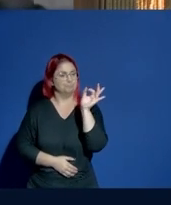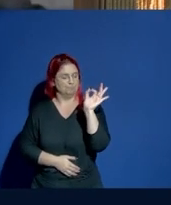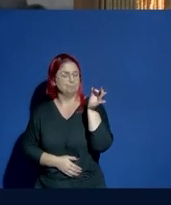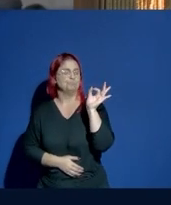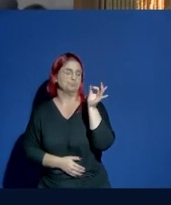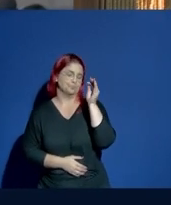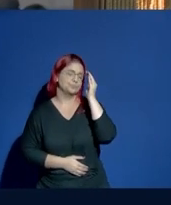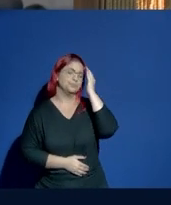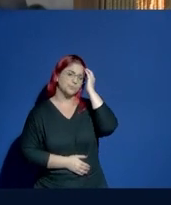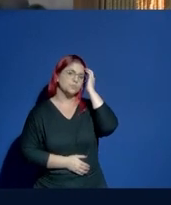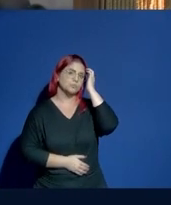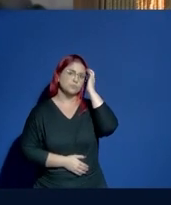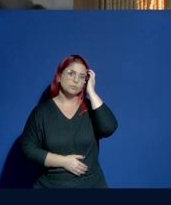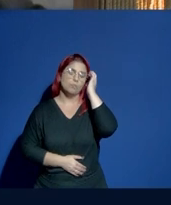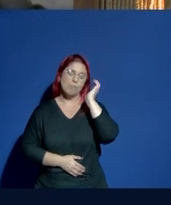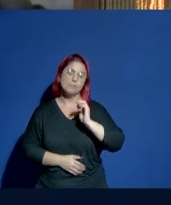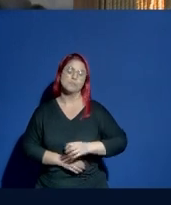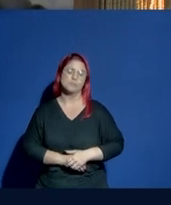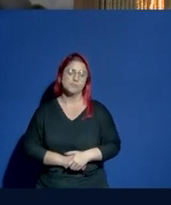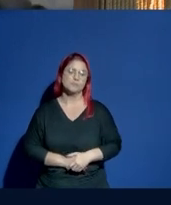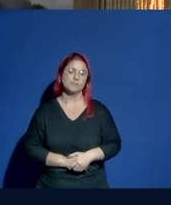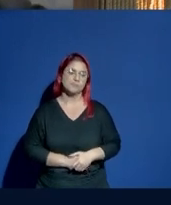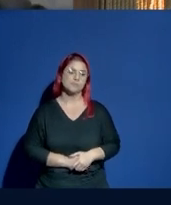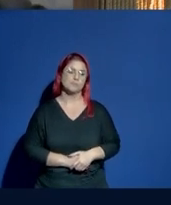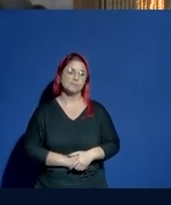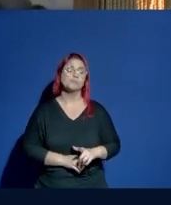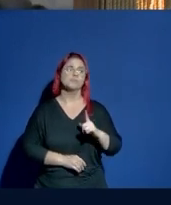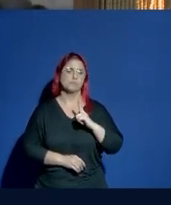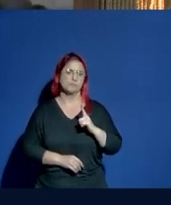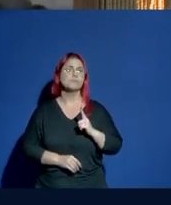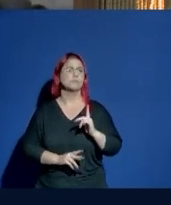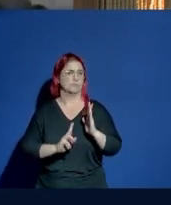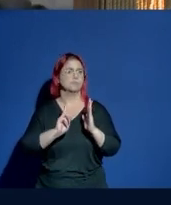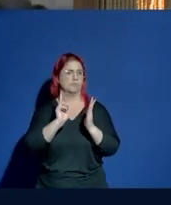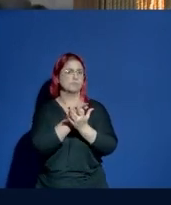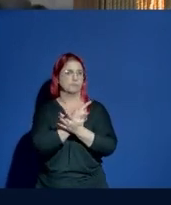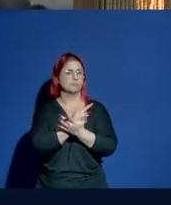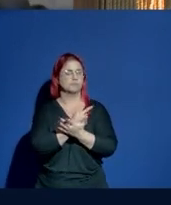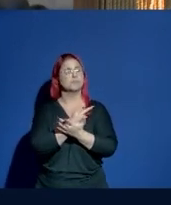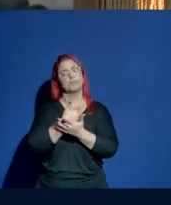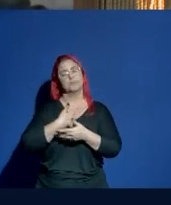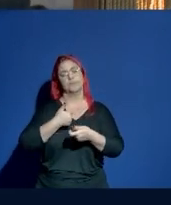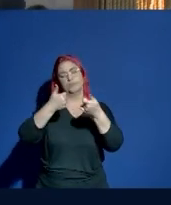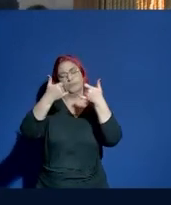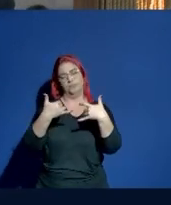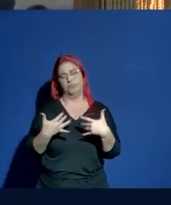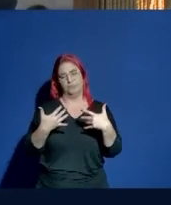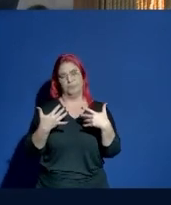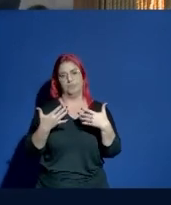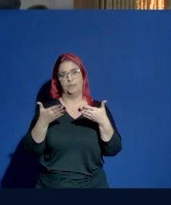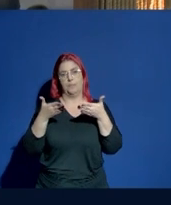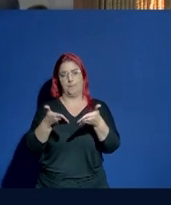Correto. Realmente aconteceu esse fenômeno. Eu, falando especificamente no